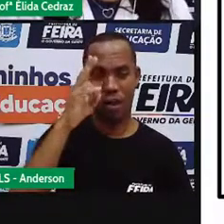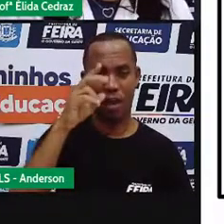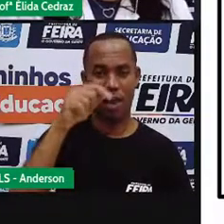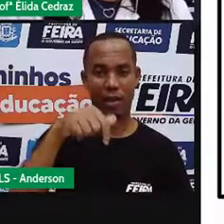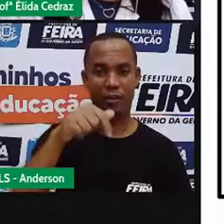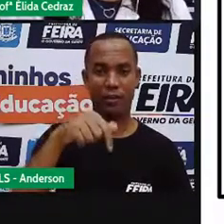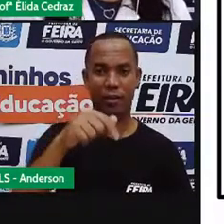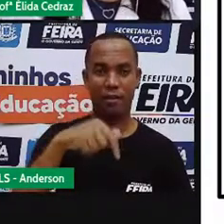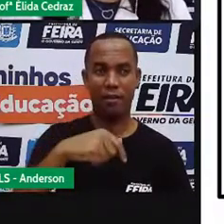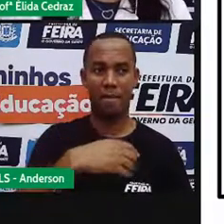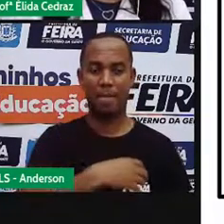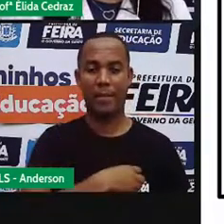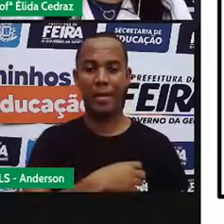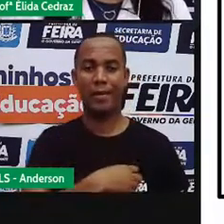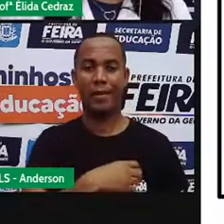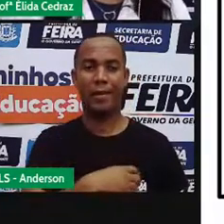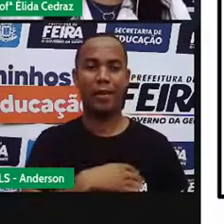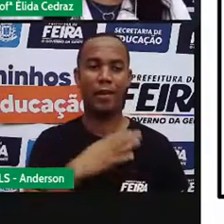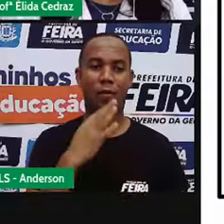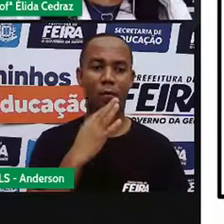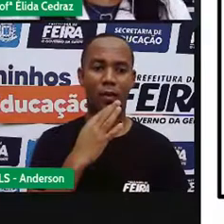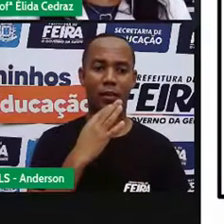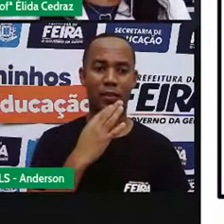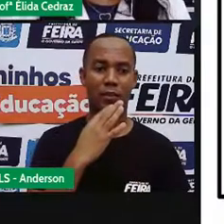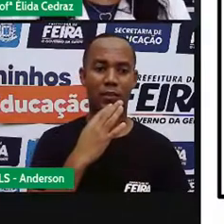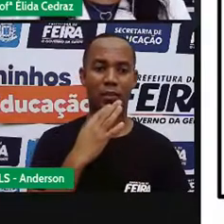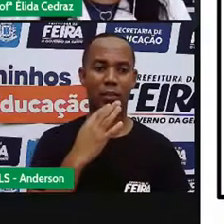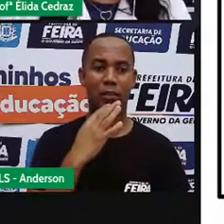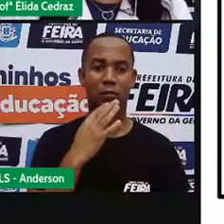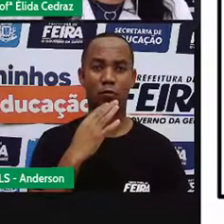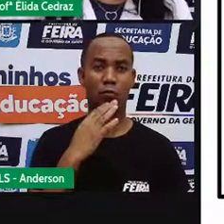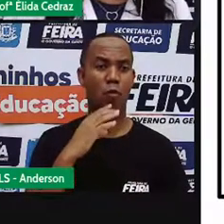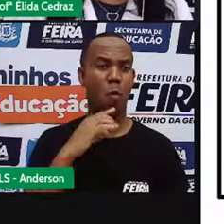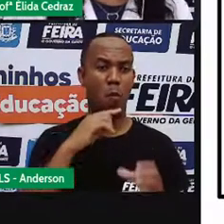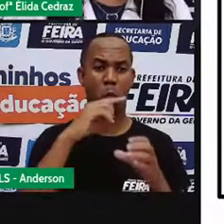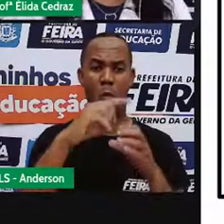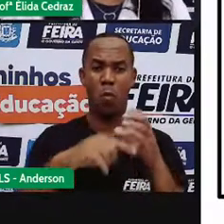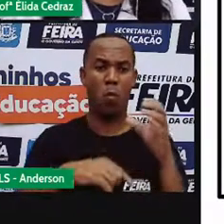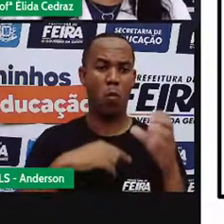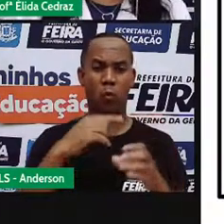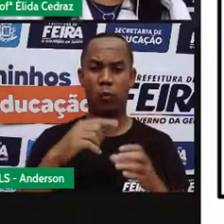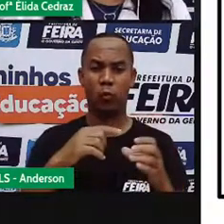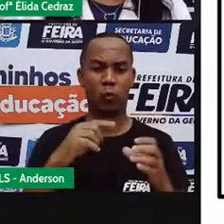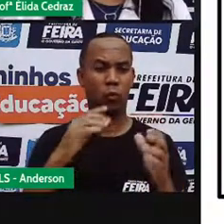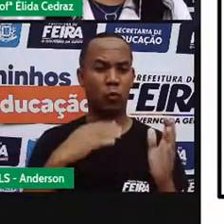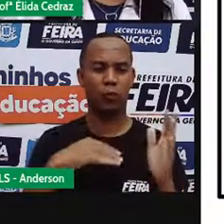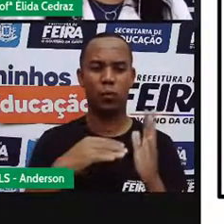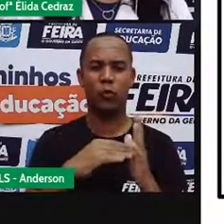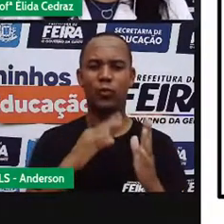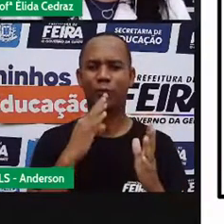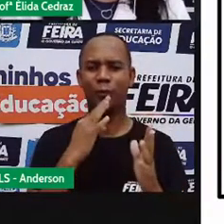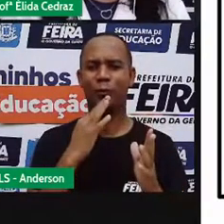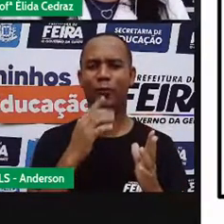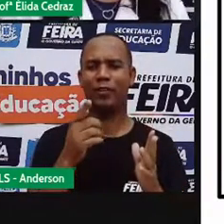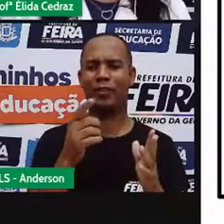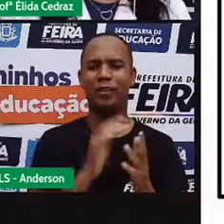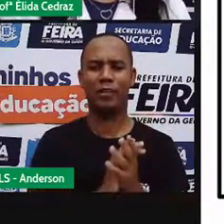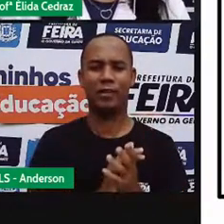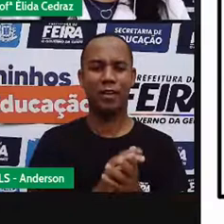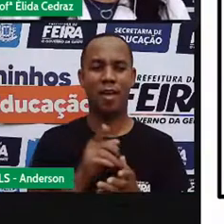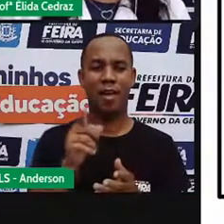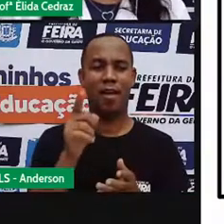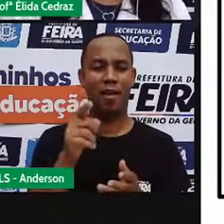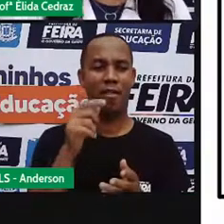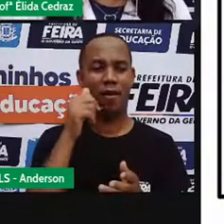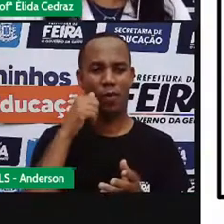Bahia que são conhecidas em todo o mundo. Lá fora, Maria Quitéria é motivo de honra